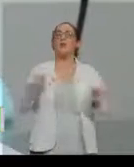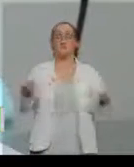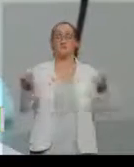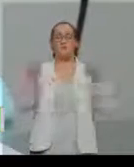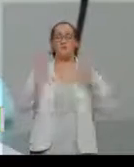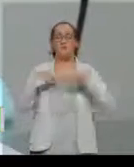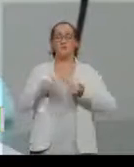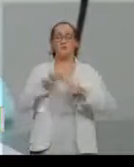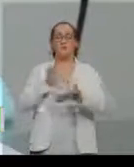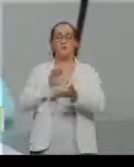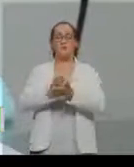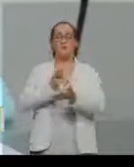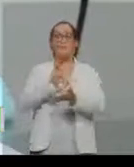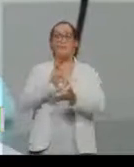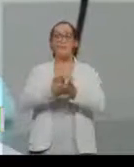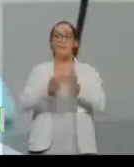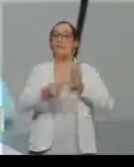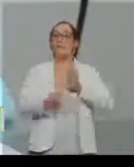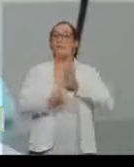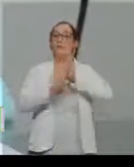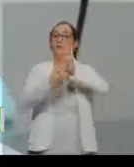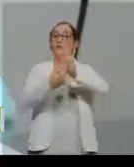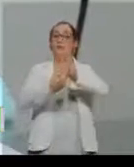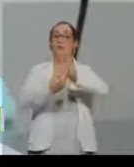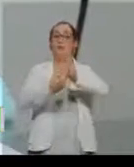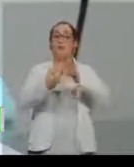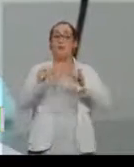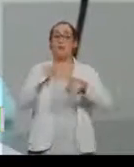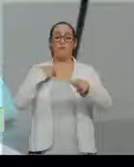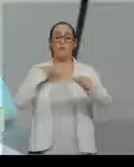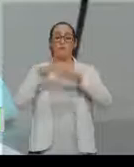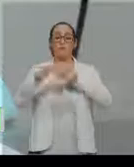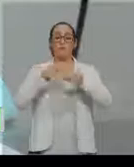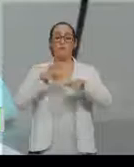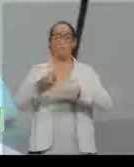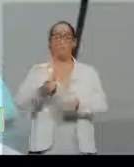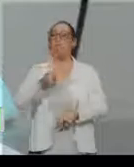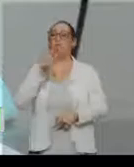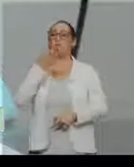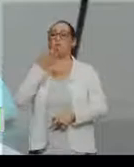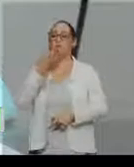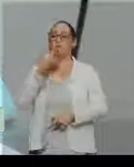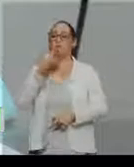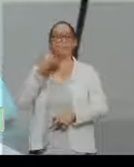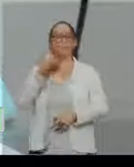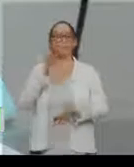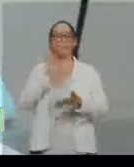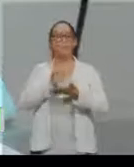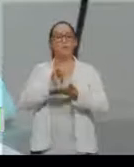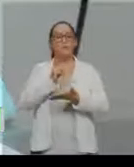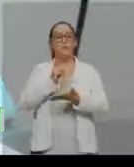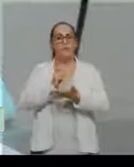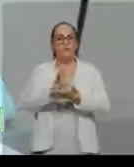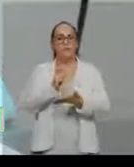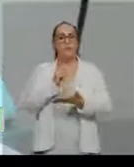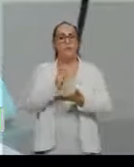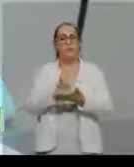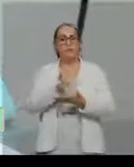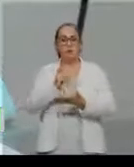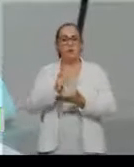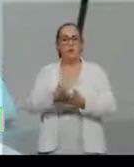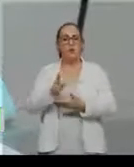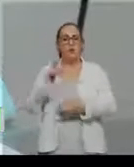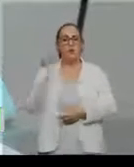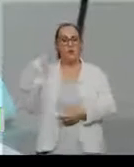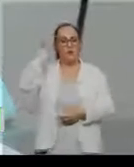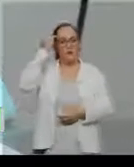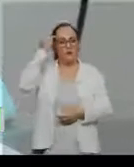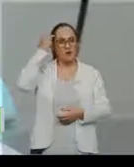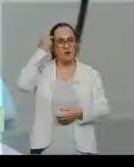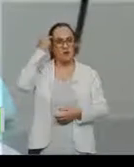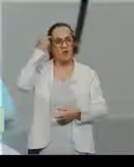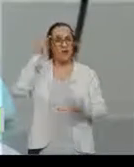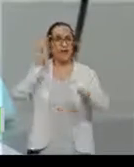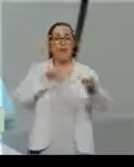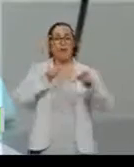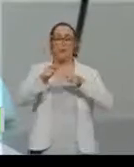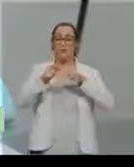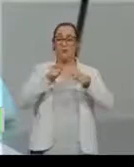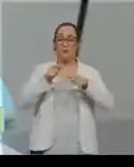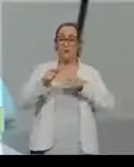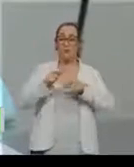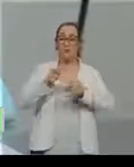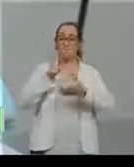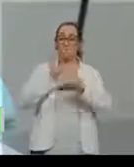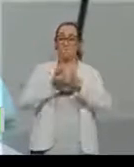trabalho para mostrar qual trabalhador eu sou. E isso foi muito presente no período varguista. Esse é o trabalhador disciplinado que se esperava e